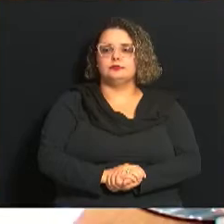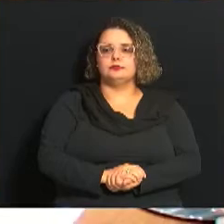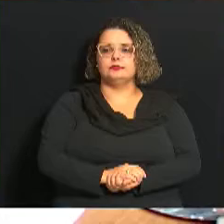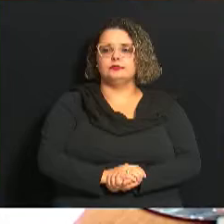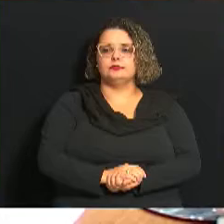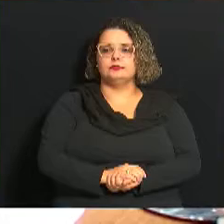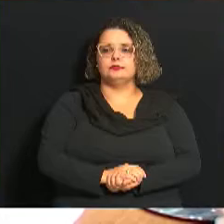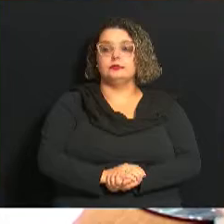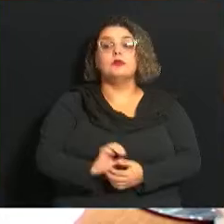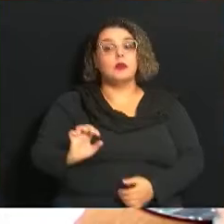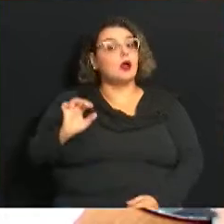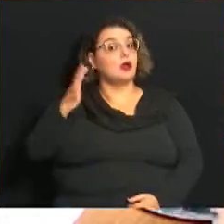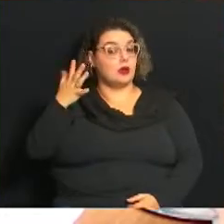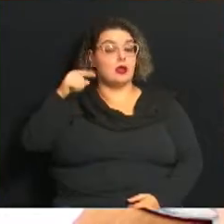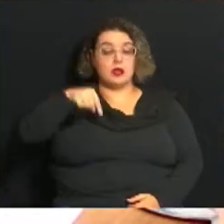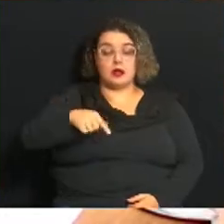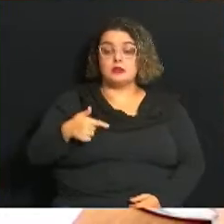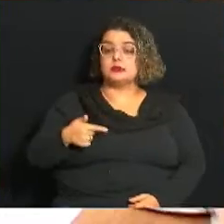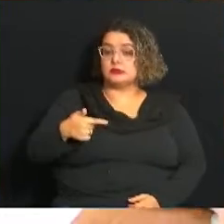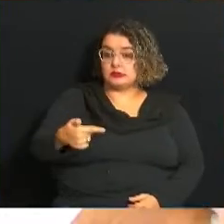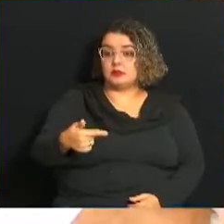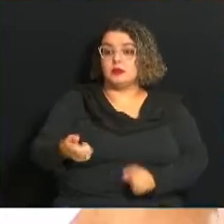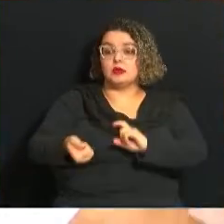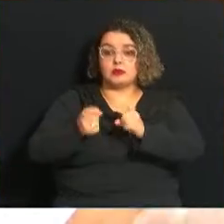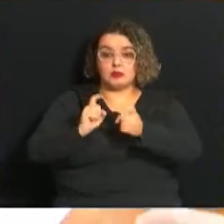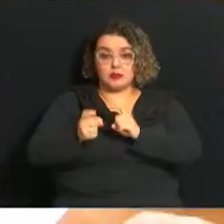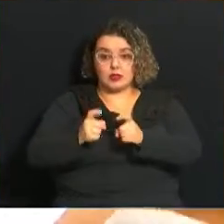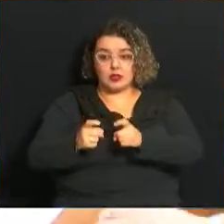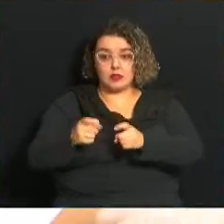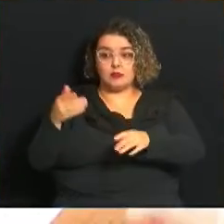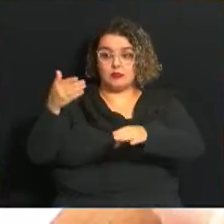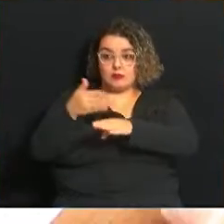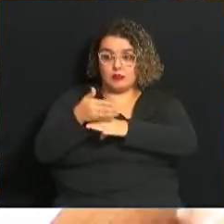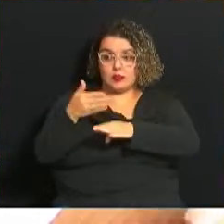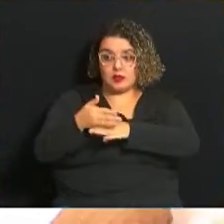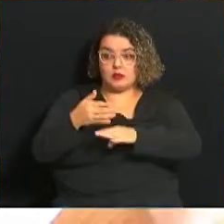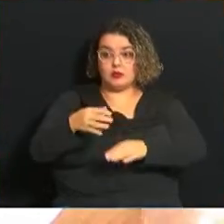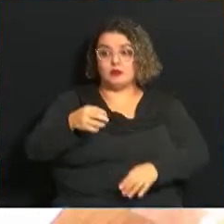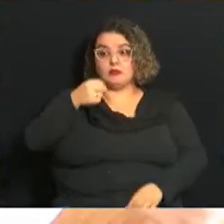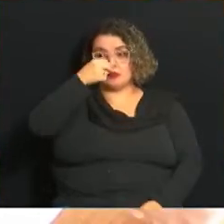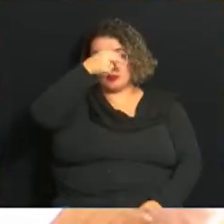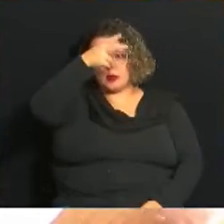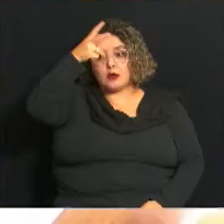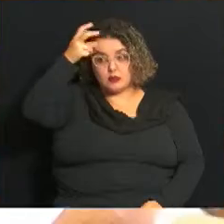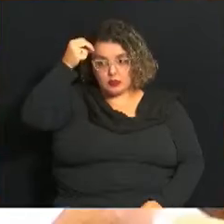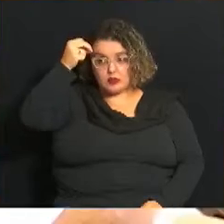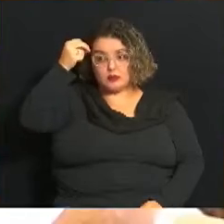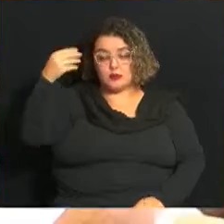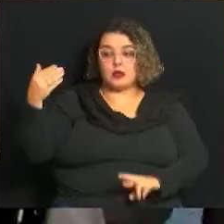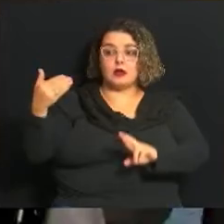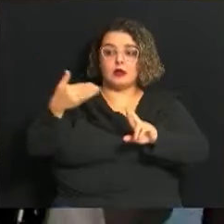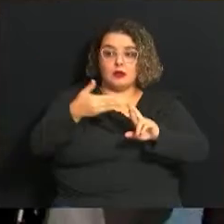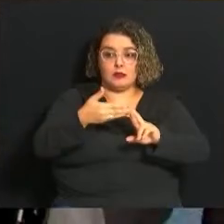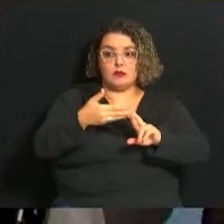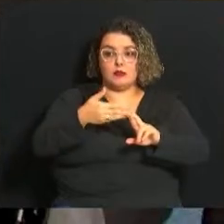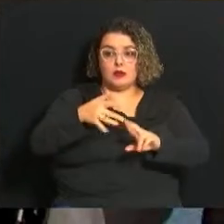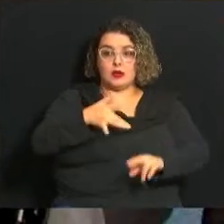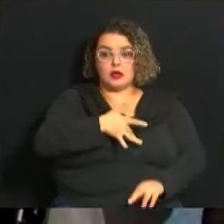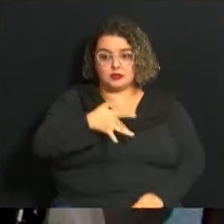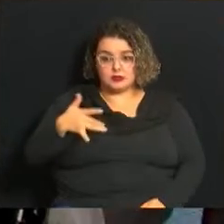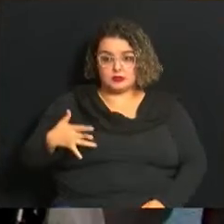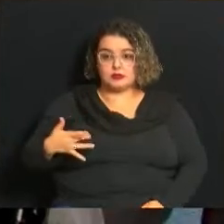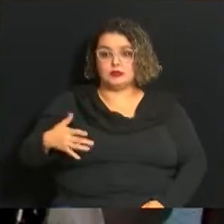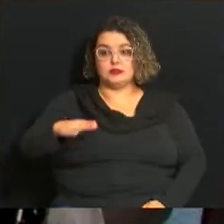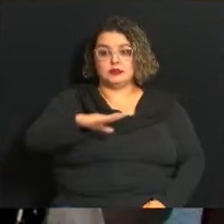Foi realizada esta semana uma reunião em que participaram o prefeito de Campinas, representantes da saúde da cidade